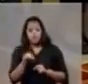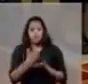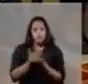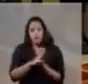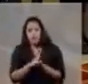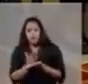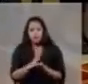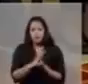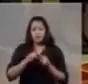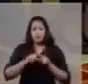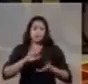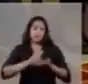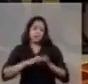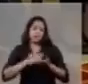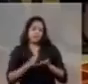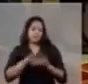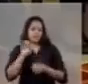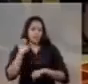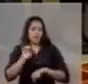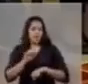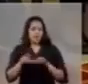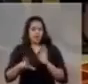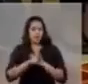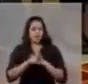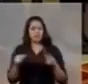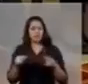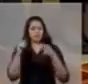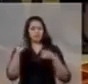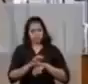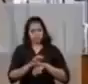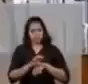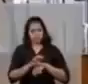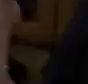interpretação do dispositivo da lei estadual em conformidade com a Constituição. Muito obrigado.